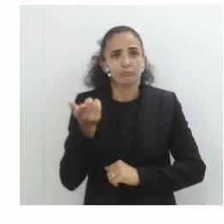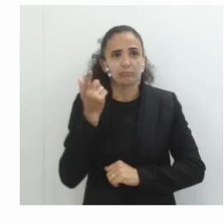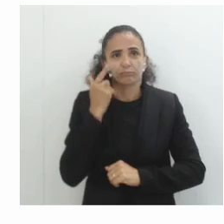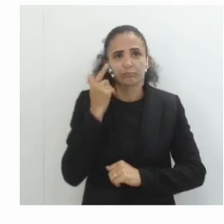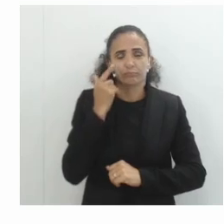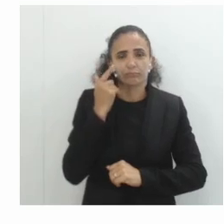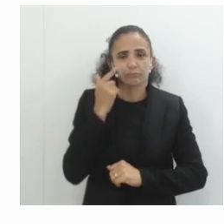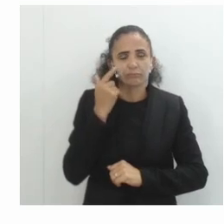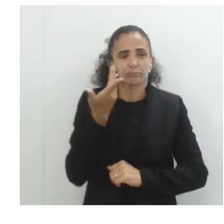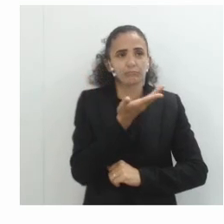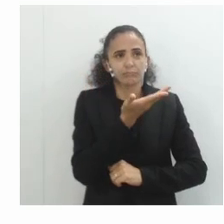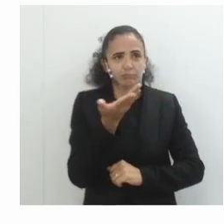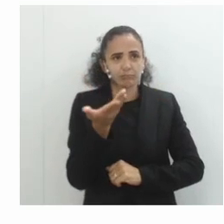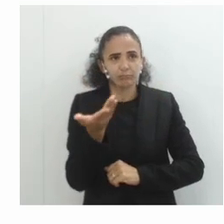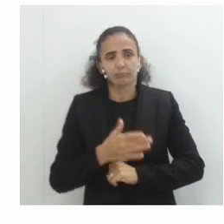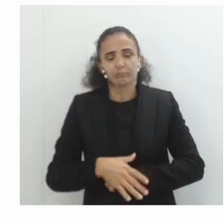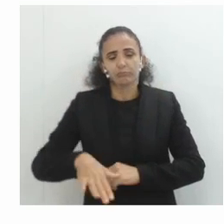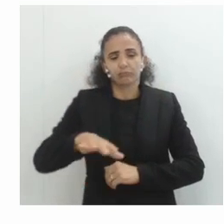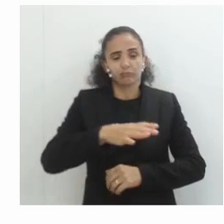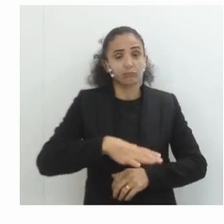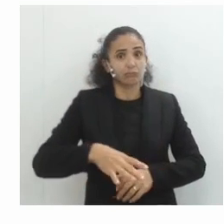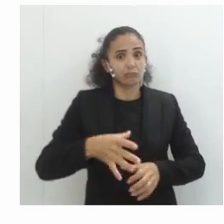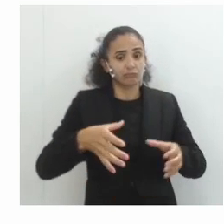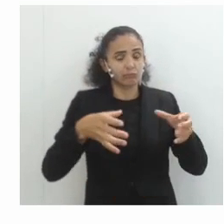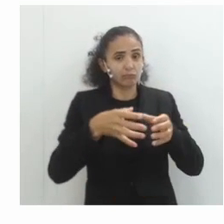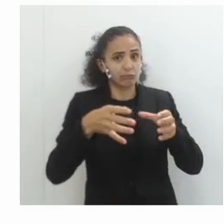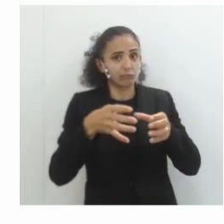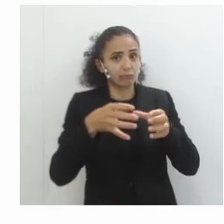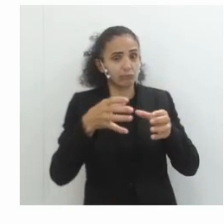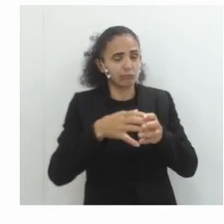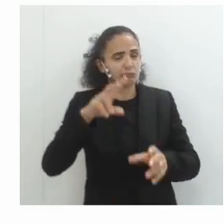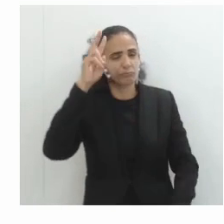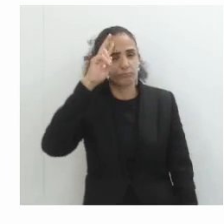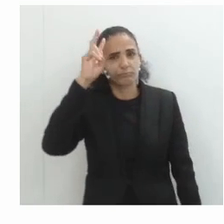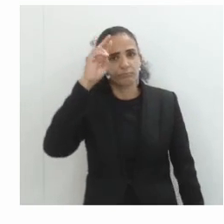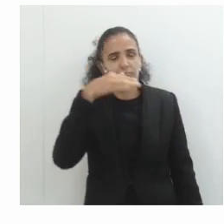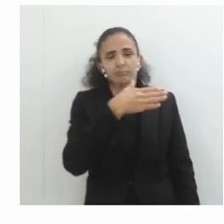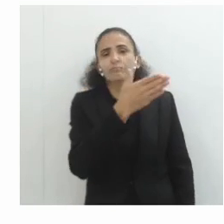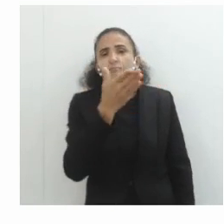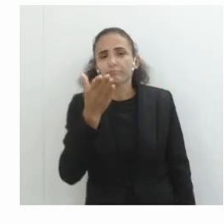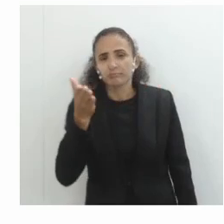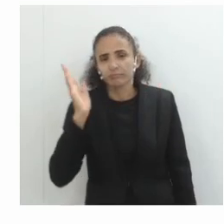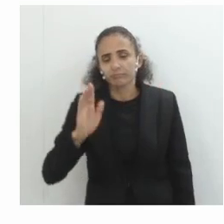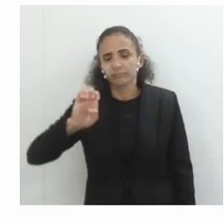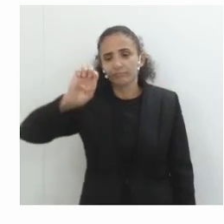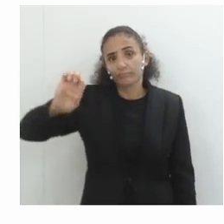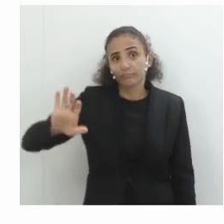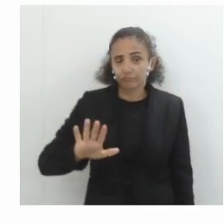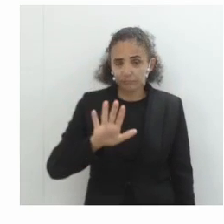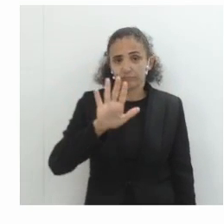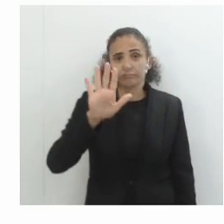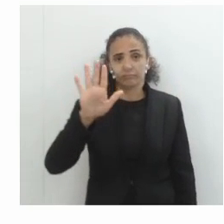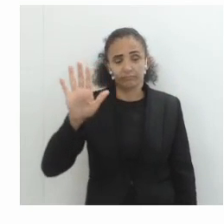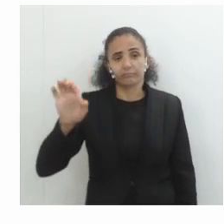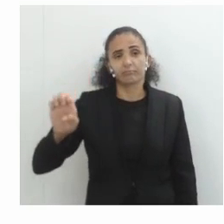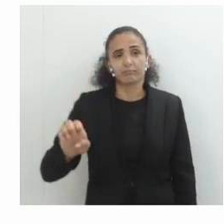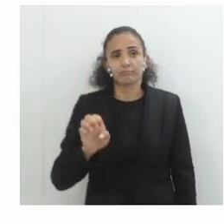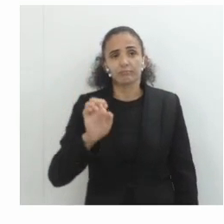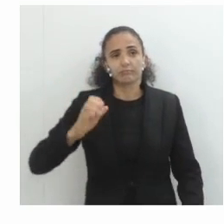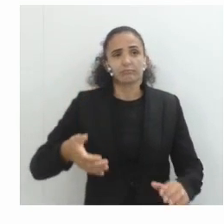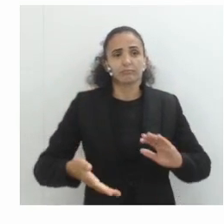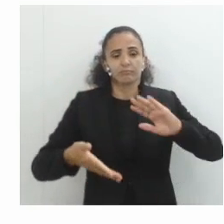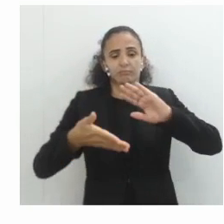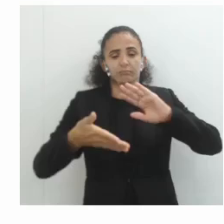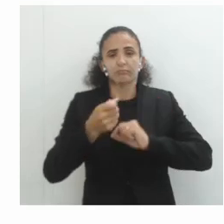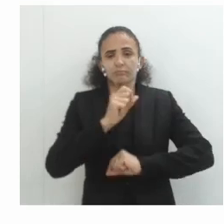outro movimento separatista, tá? Que é um movimento até histórico, principalmente da Europa, que é a separação dos valgos e